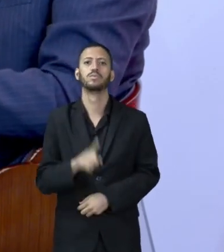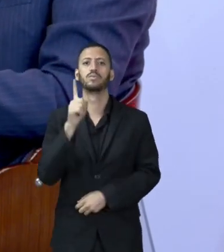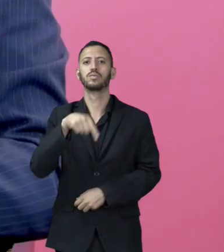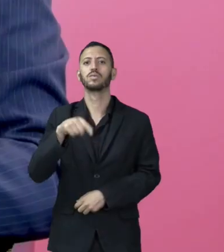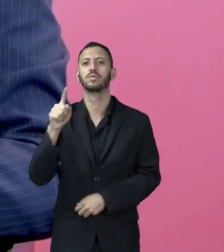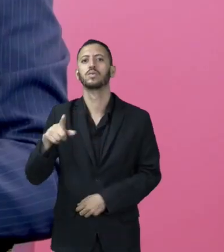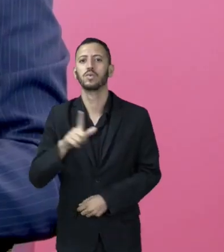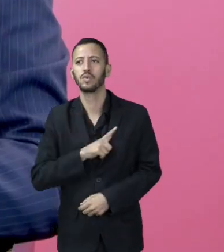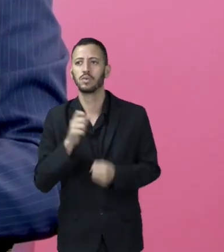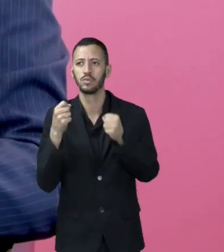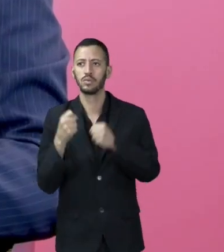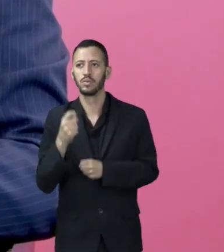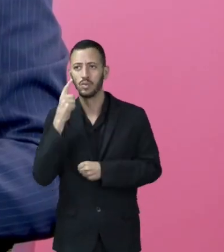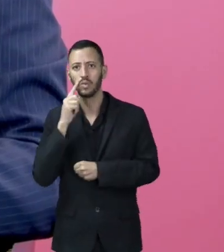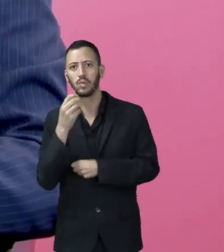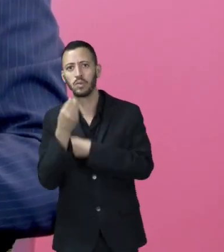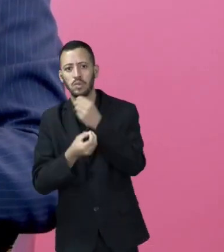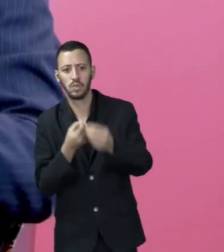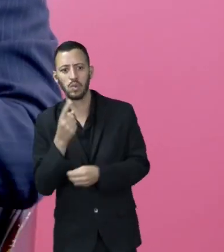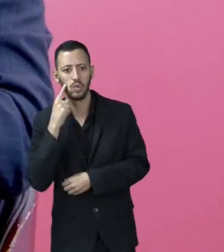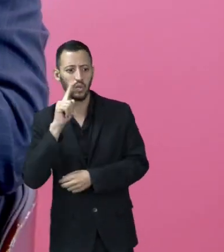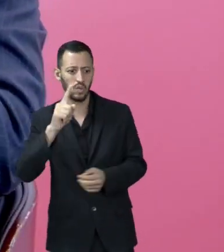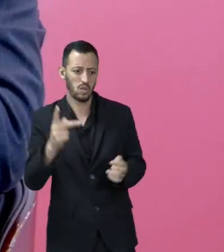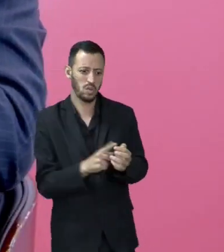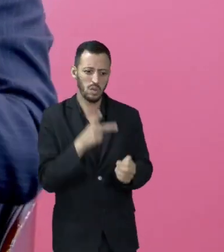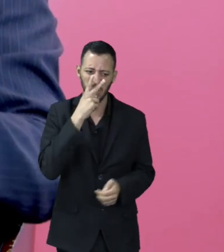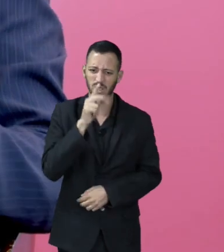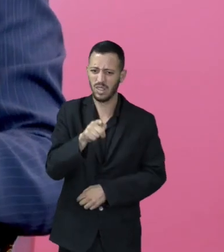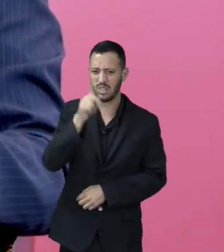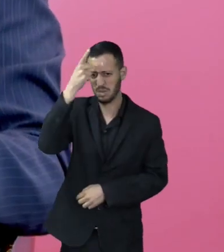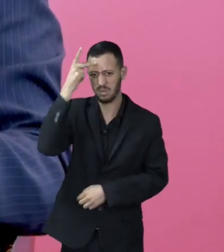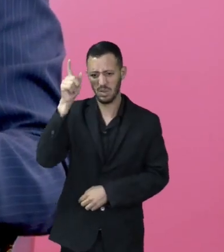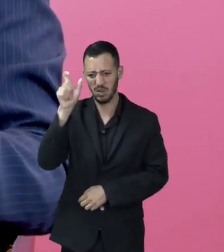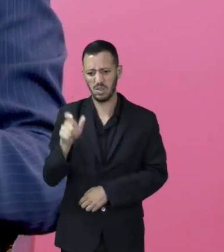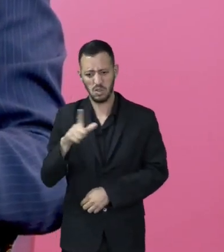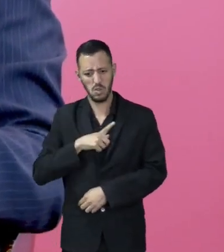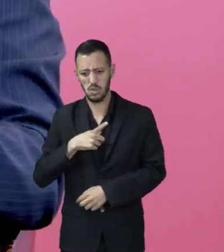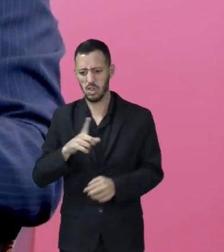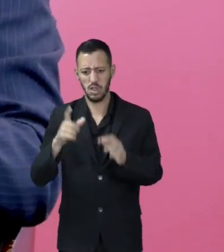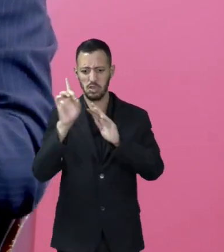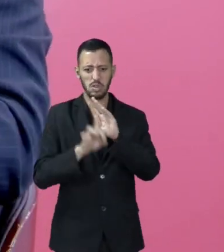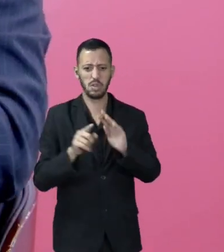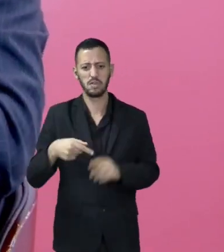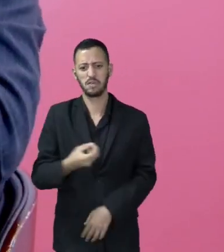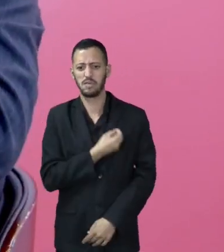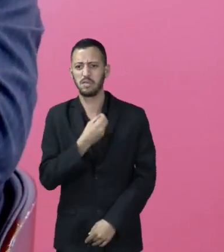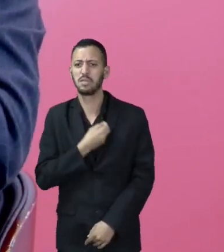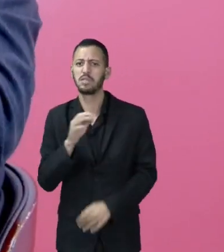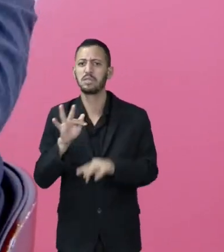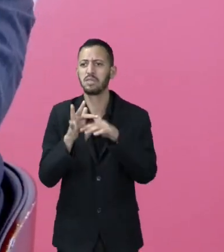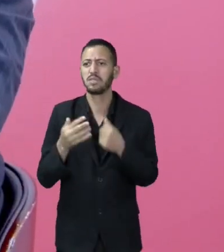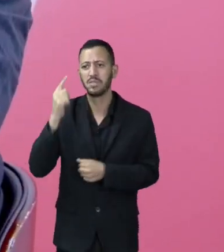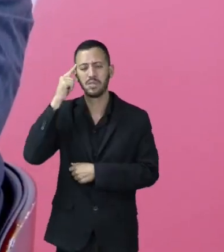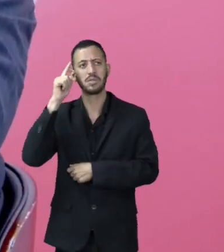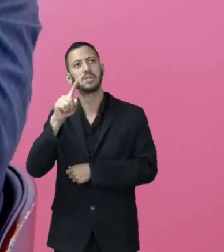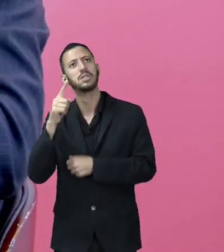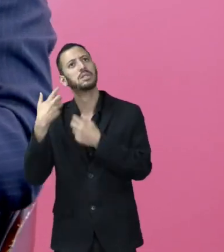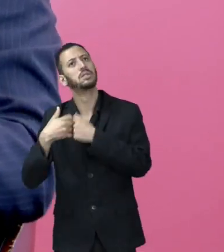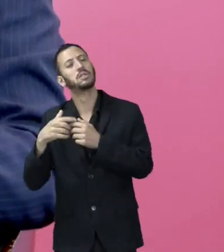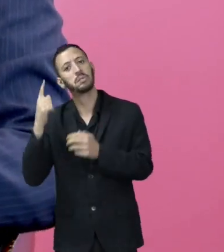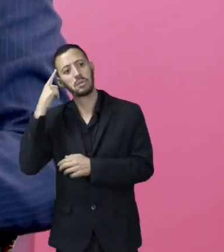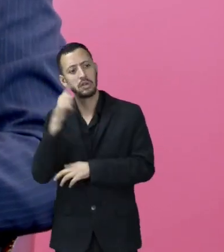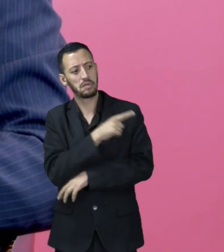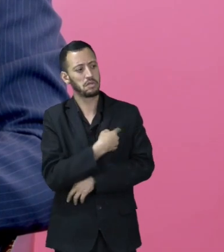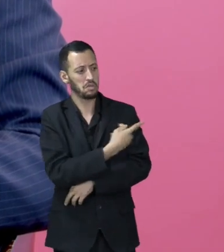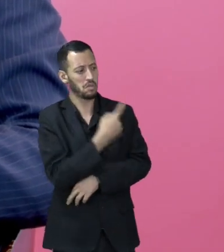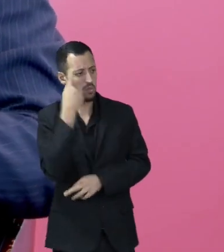canal ali para poder desferir ódio. É simplesmente o fato de achar que aquela pessoa não tem o direito de viver, por exemplo, simplesmente pelo fato de ela pensar diferente de